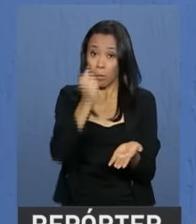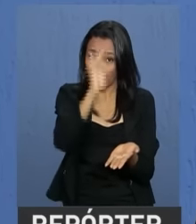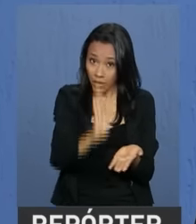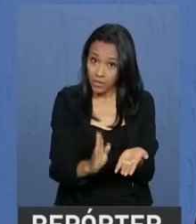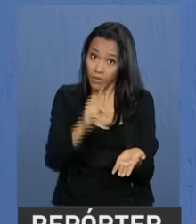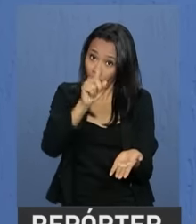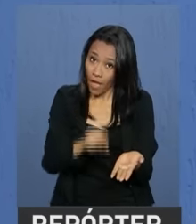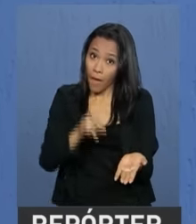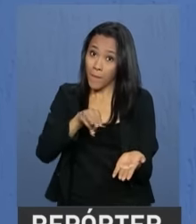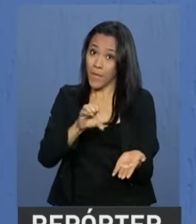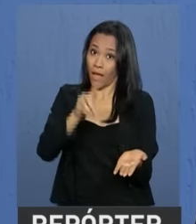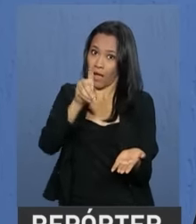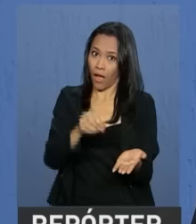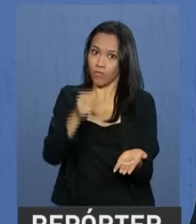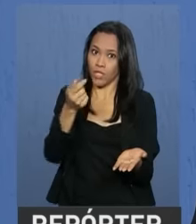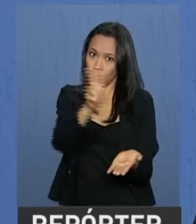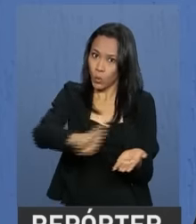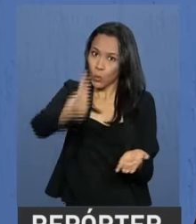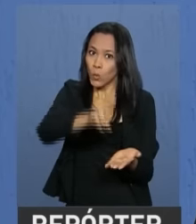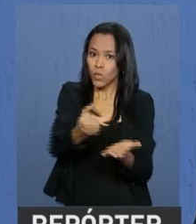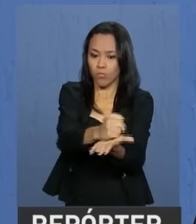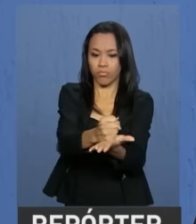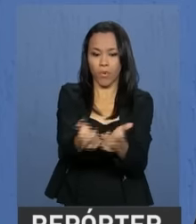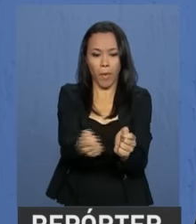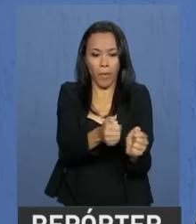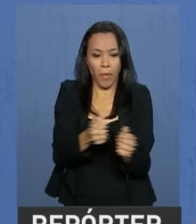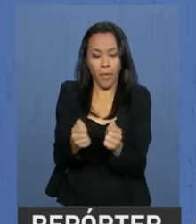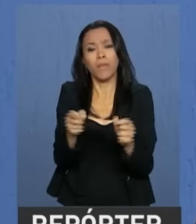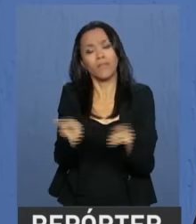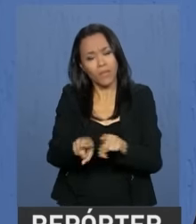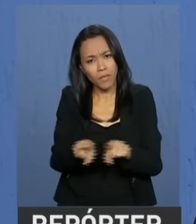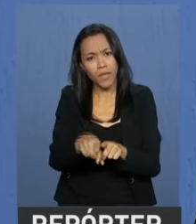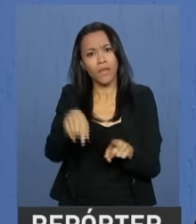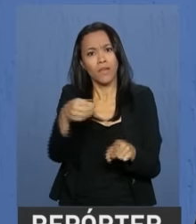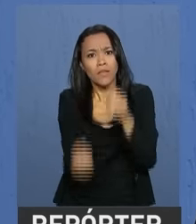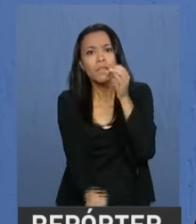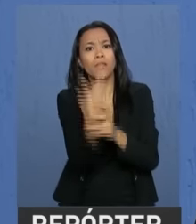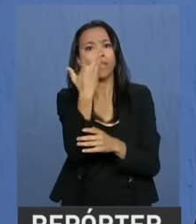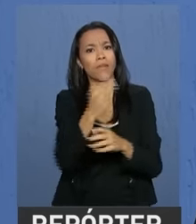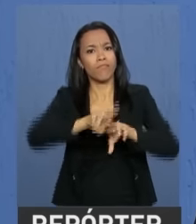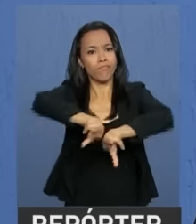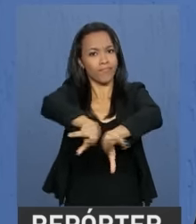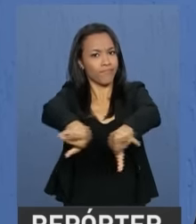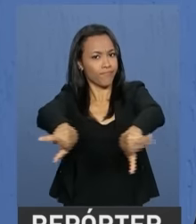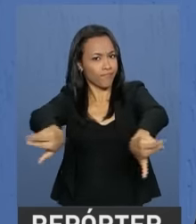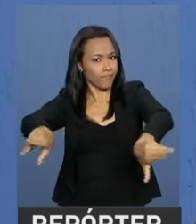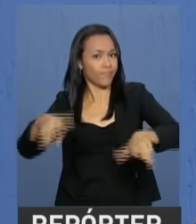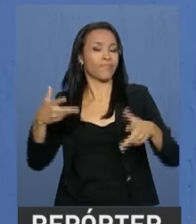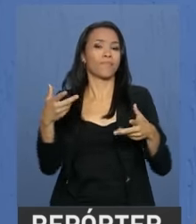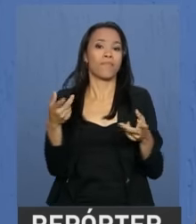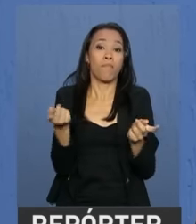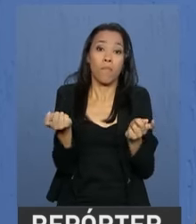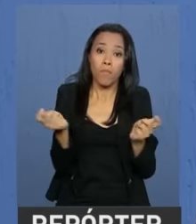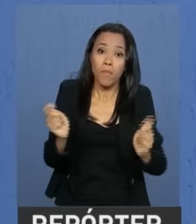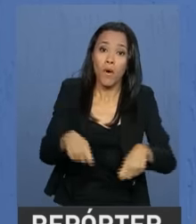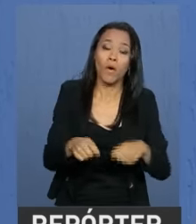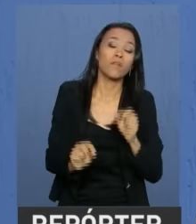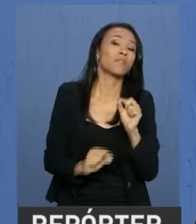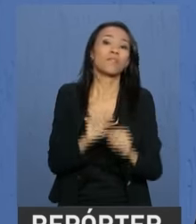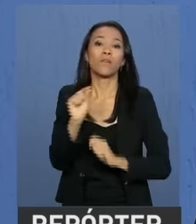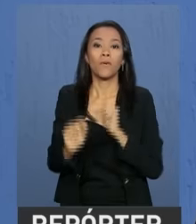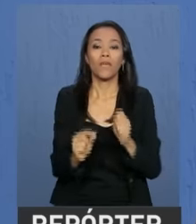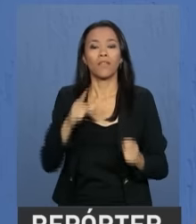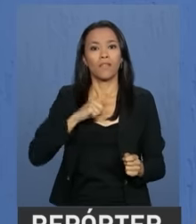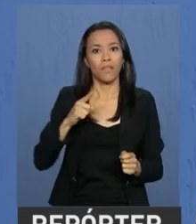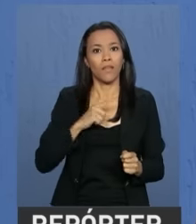de ser um mercado consumidor se transforme no mercado produtor e ao se transformar no mercado produtor retenha eh